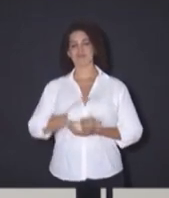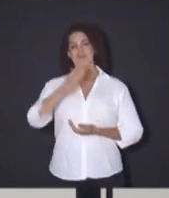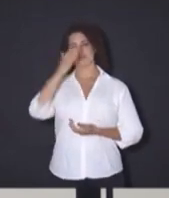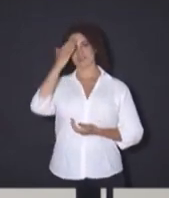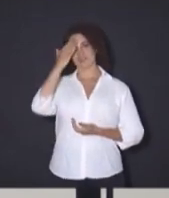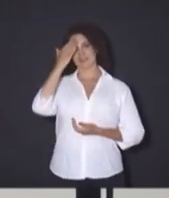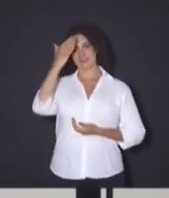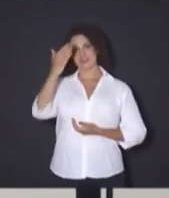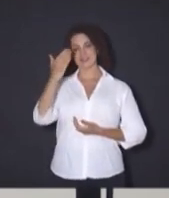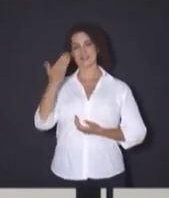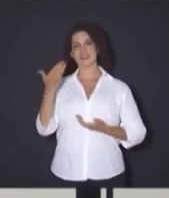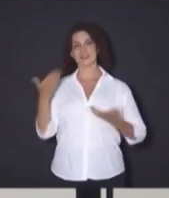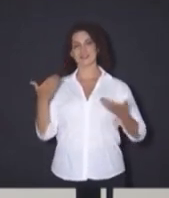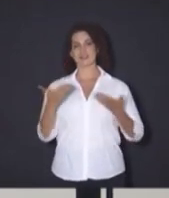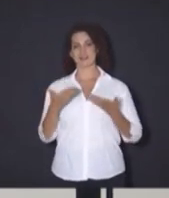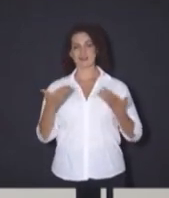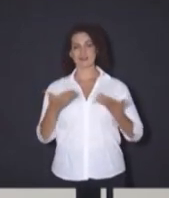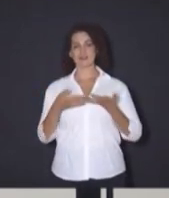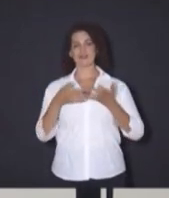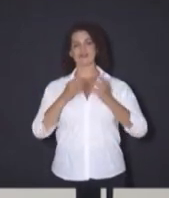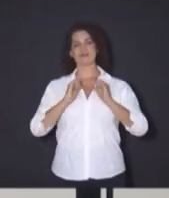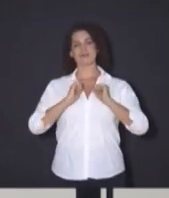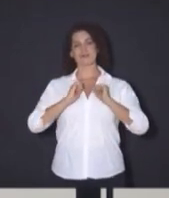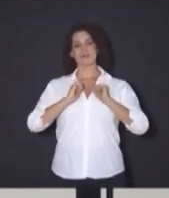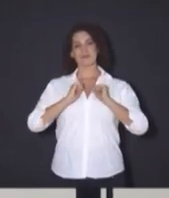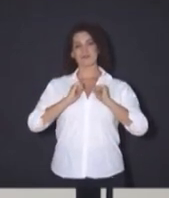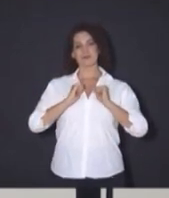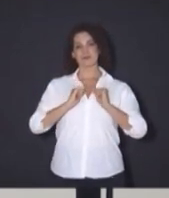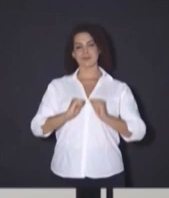oportunidade de